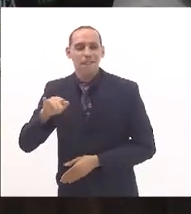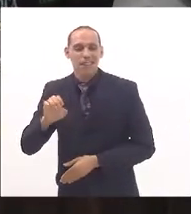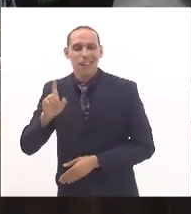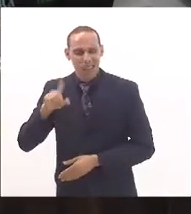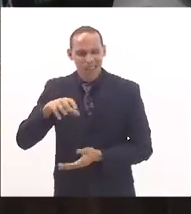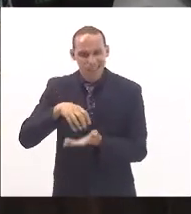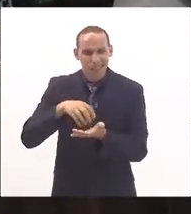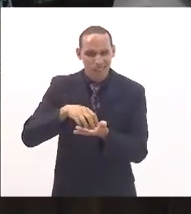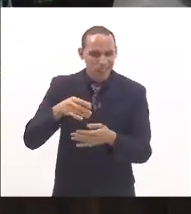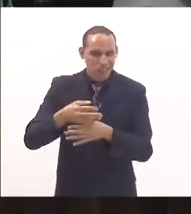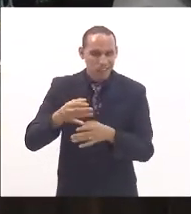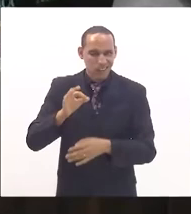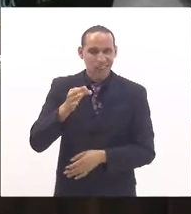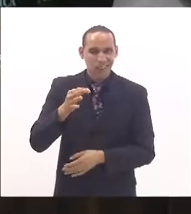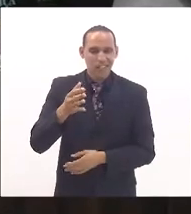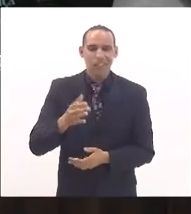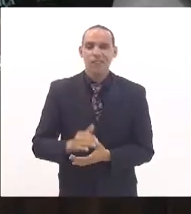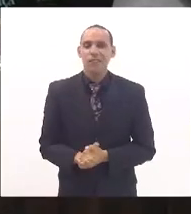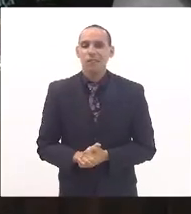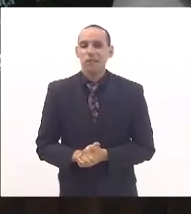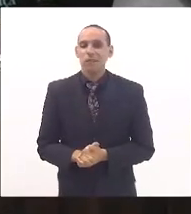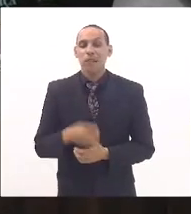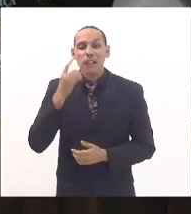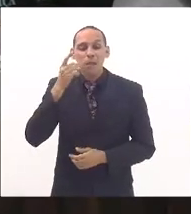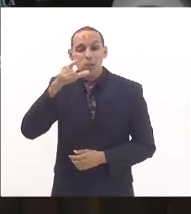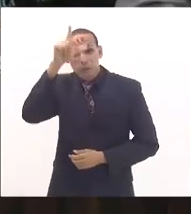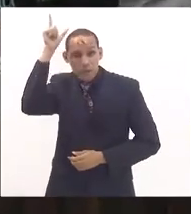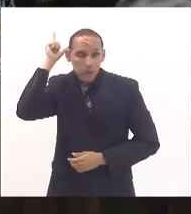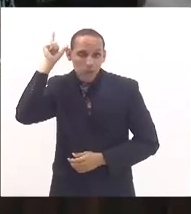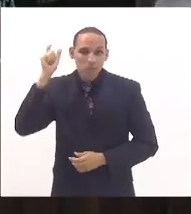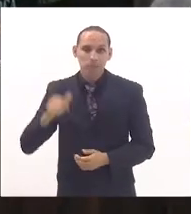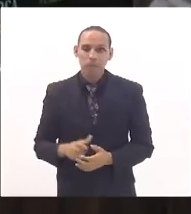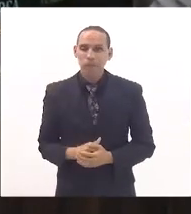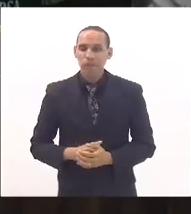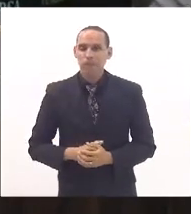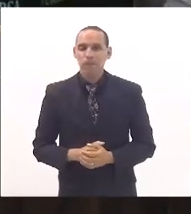né? Deputado Luiz.